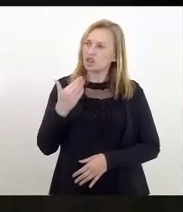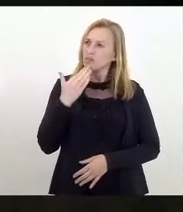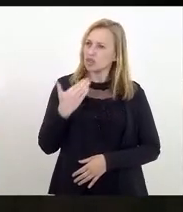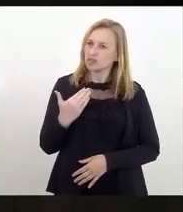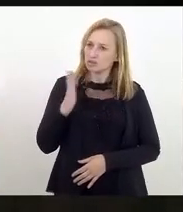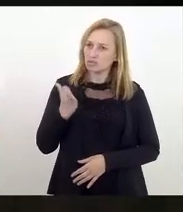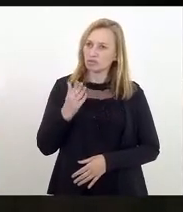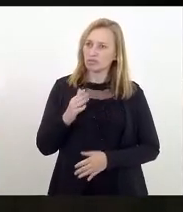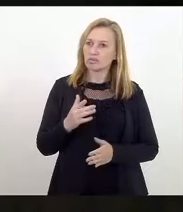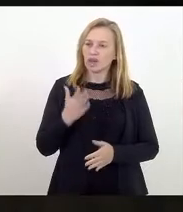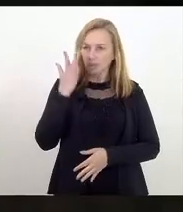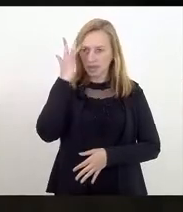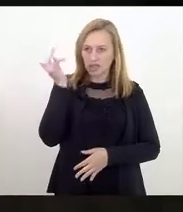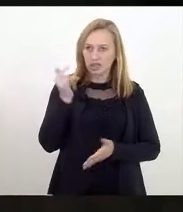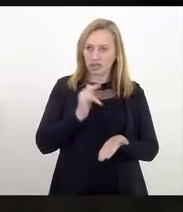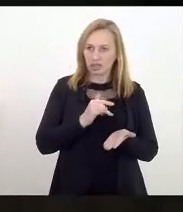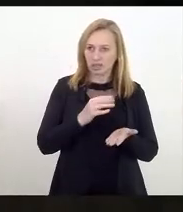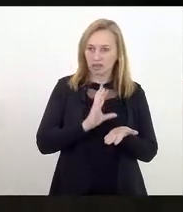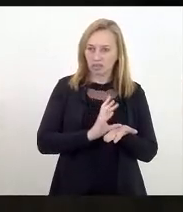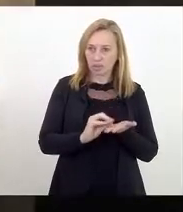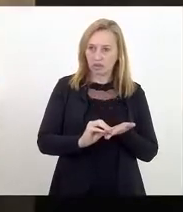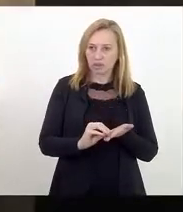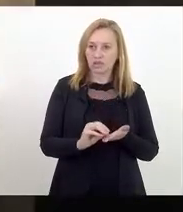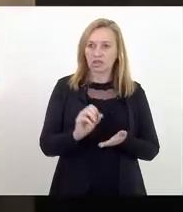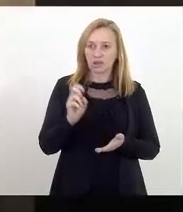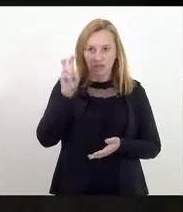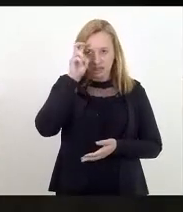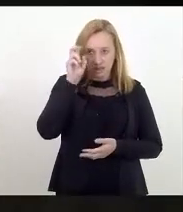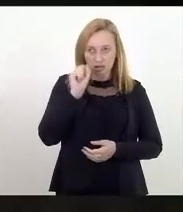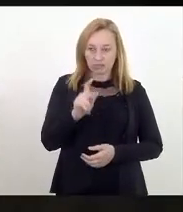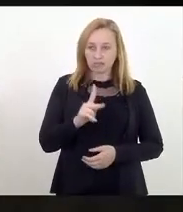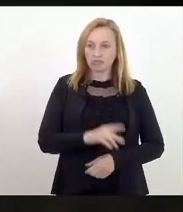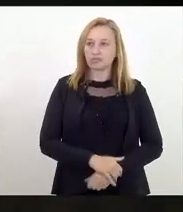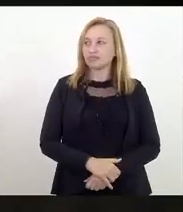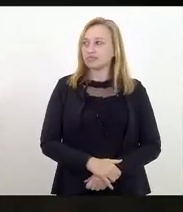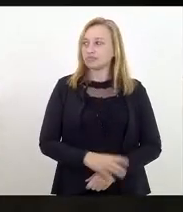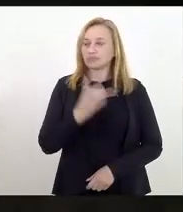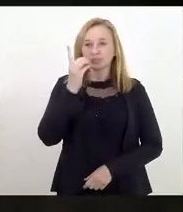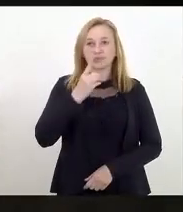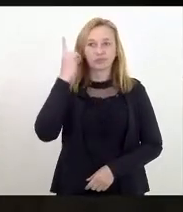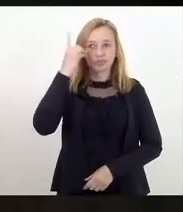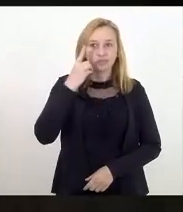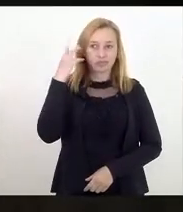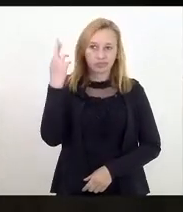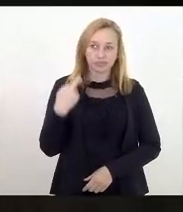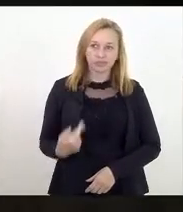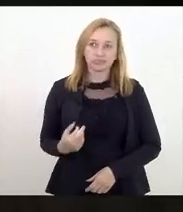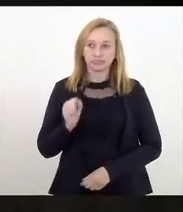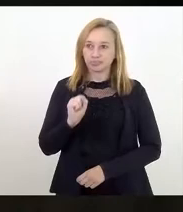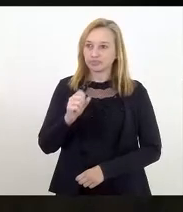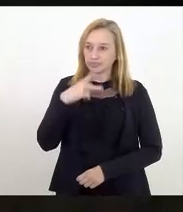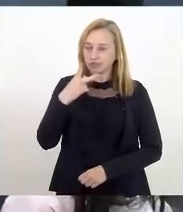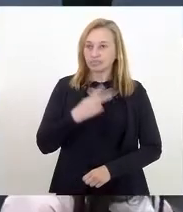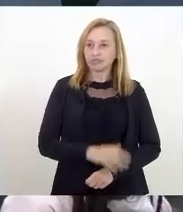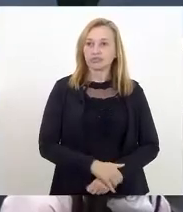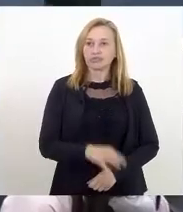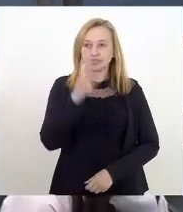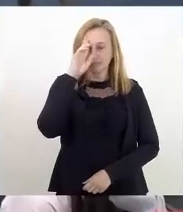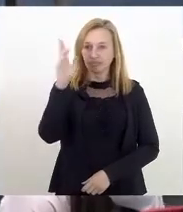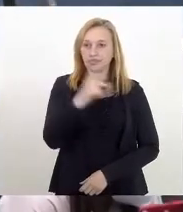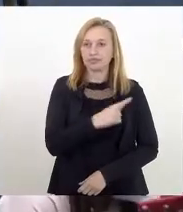republicar amanhã a pauta, quinta-feira estará. Obrigado, presidente. Deputada Renata Sousa, por favor. Sr.